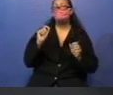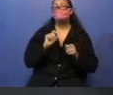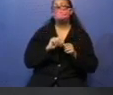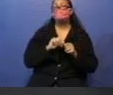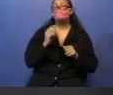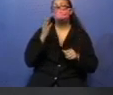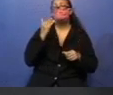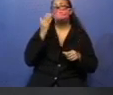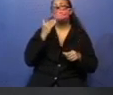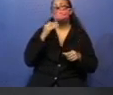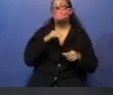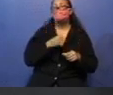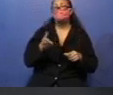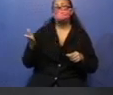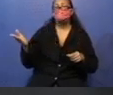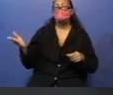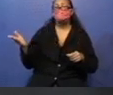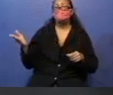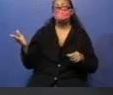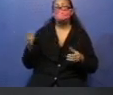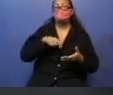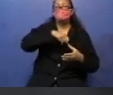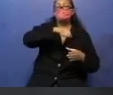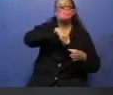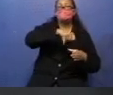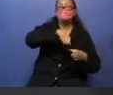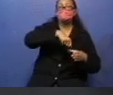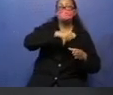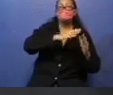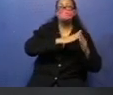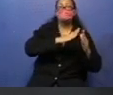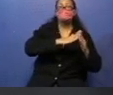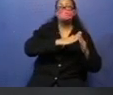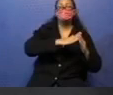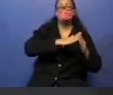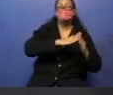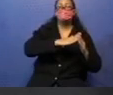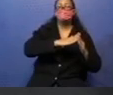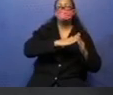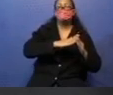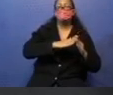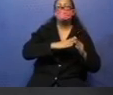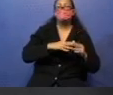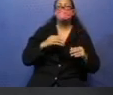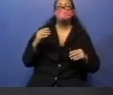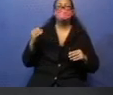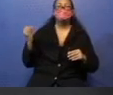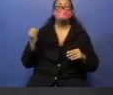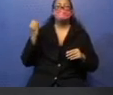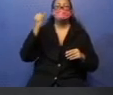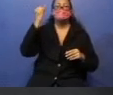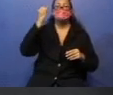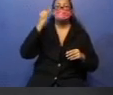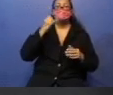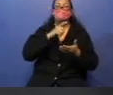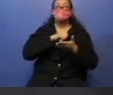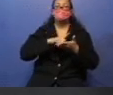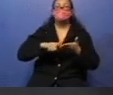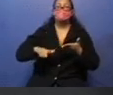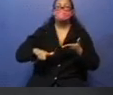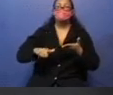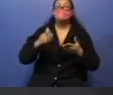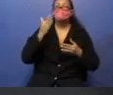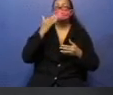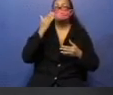alimento de vocês, para quem mexe na cozinha da casa de vocês. É interessante que sejam limpos os alimentos, mas não por